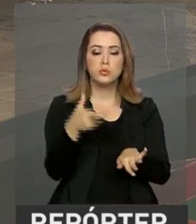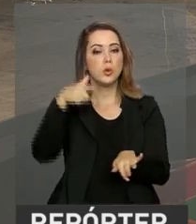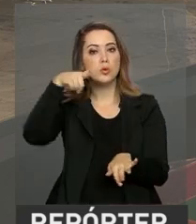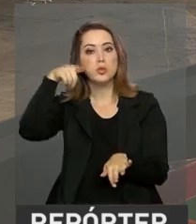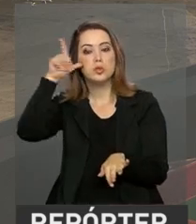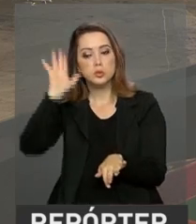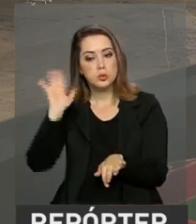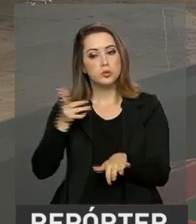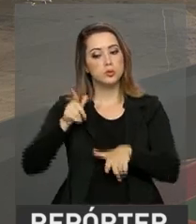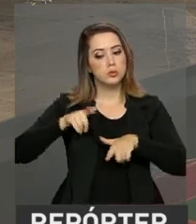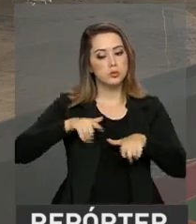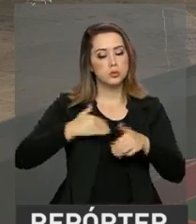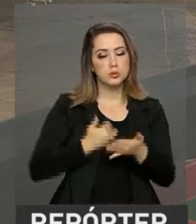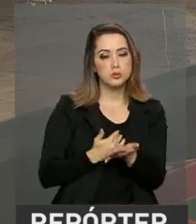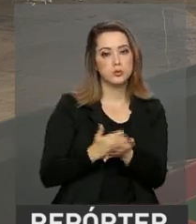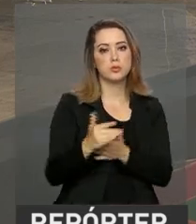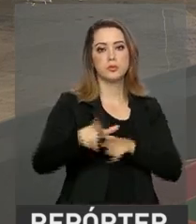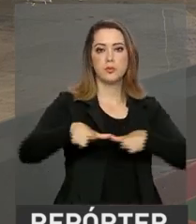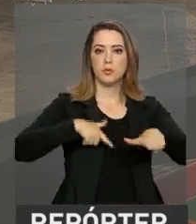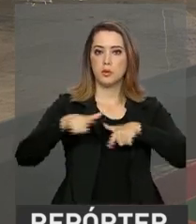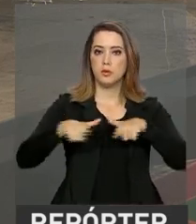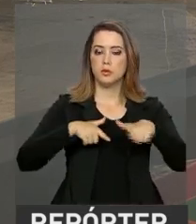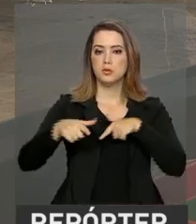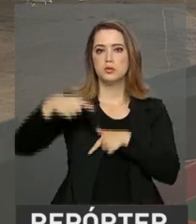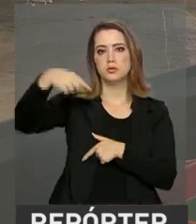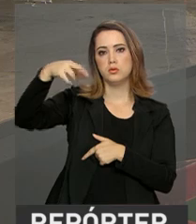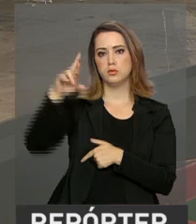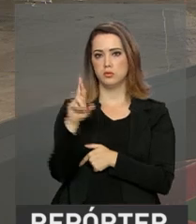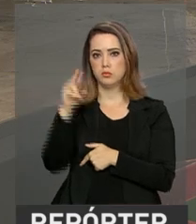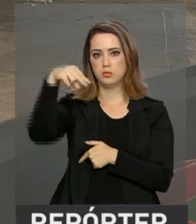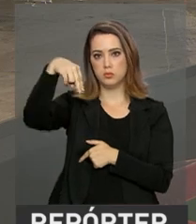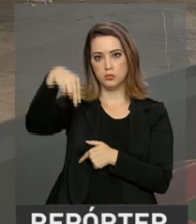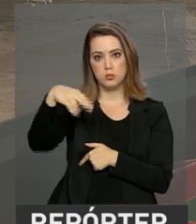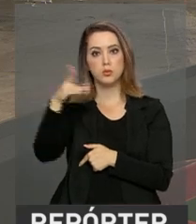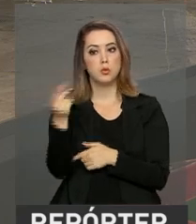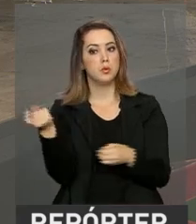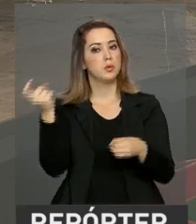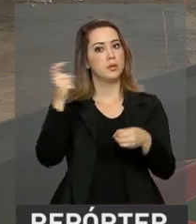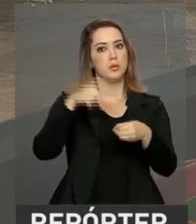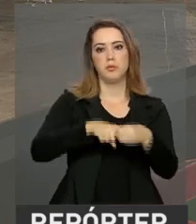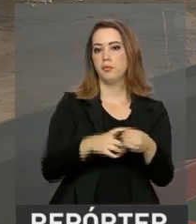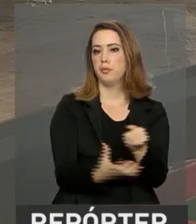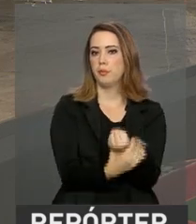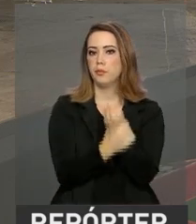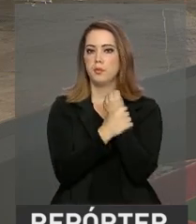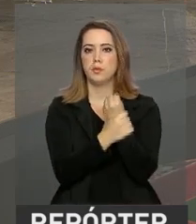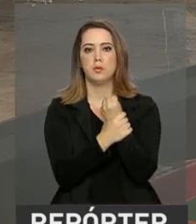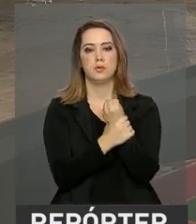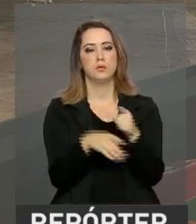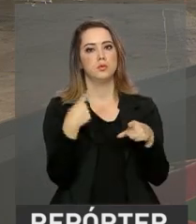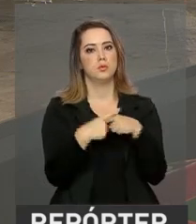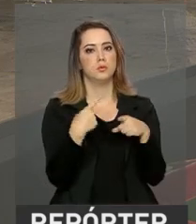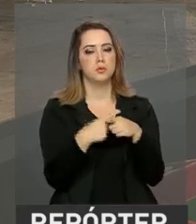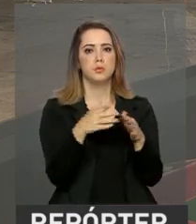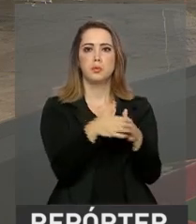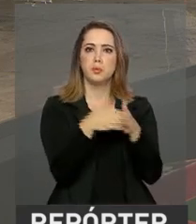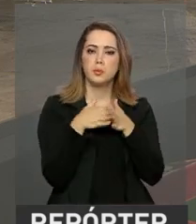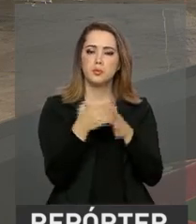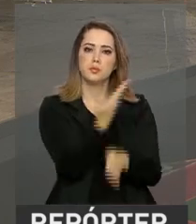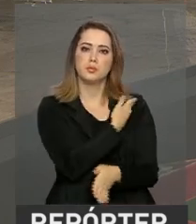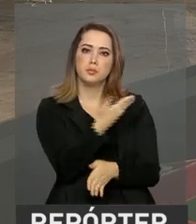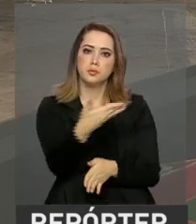estão operando no estado do Rio Grande do Norte para manutenção da segurança, depois de um pedido do governador do estado,